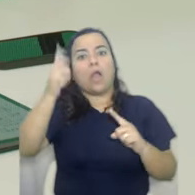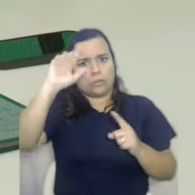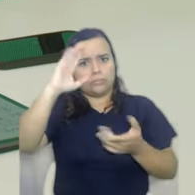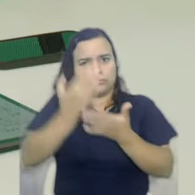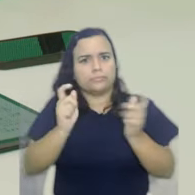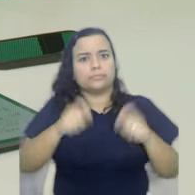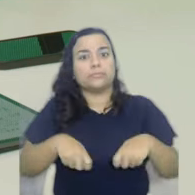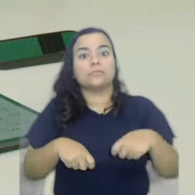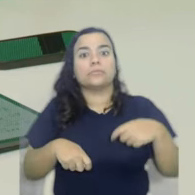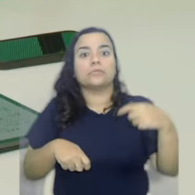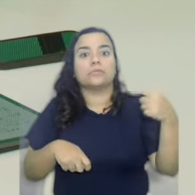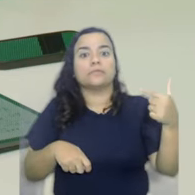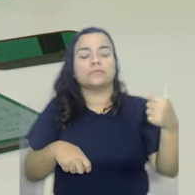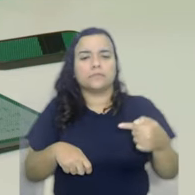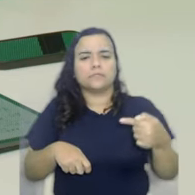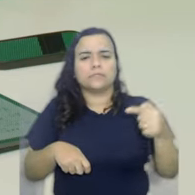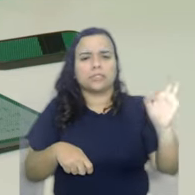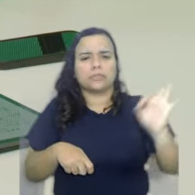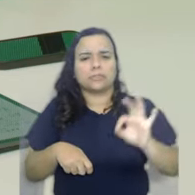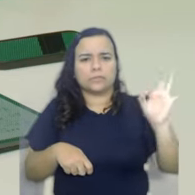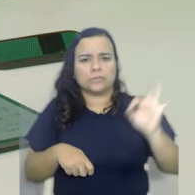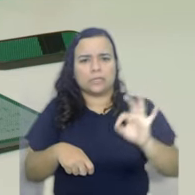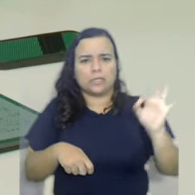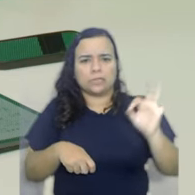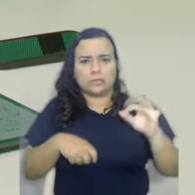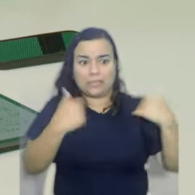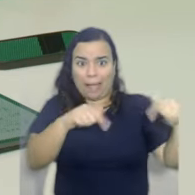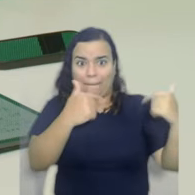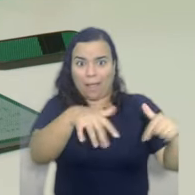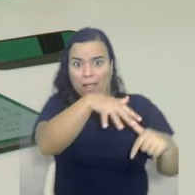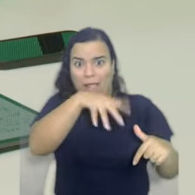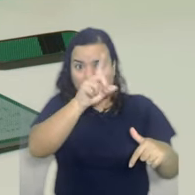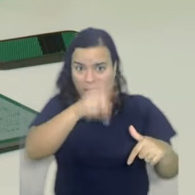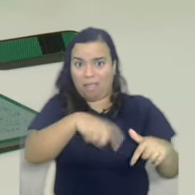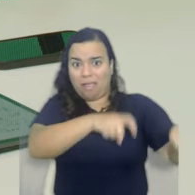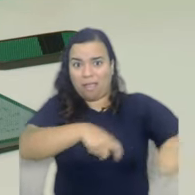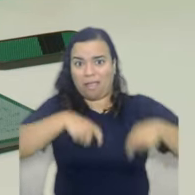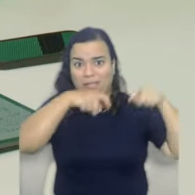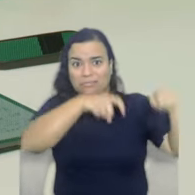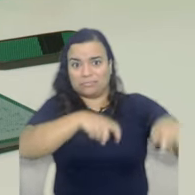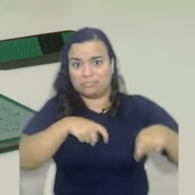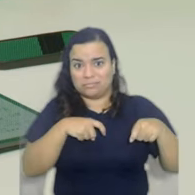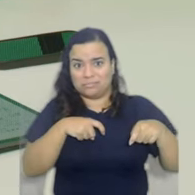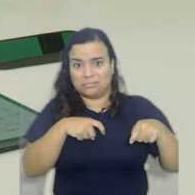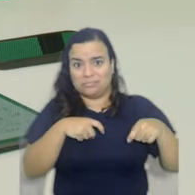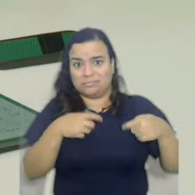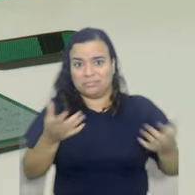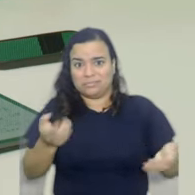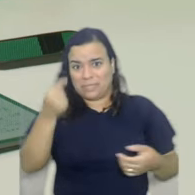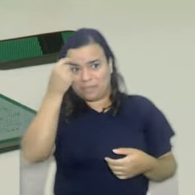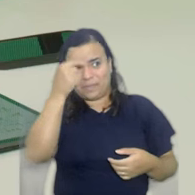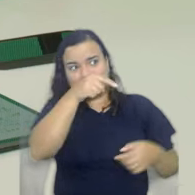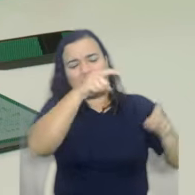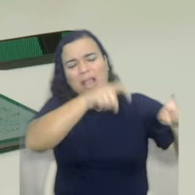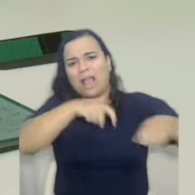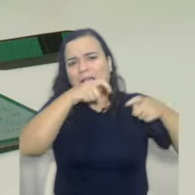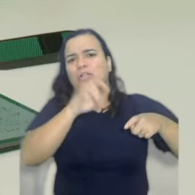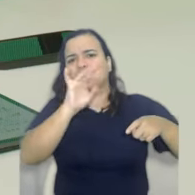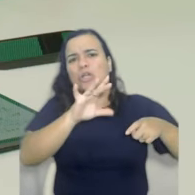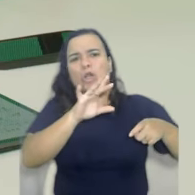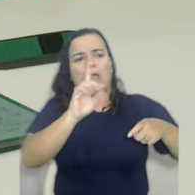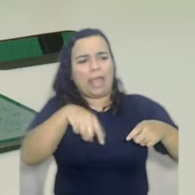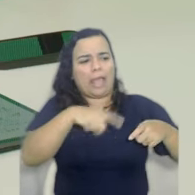dos empregos São do Agro maravilhoso pessoal pensa Agro é o produtor rural com a enchada na